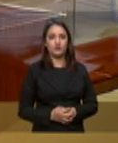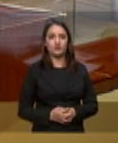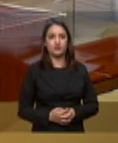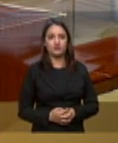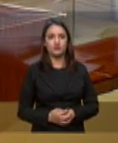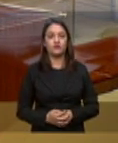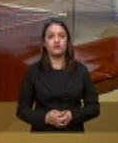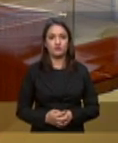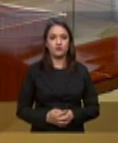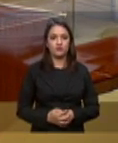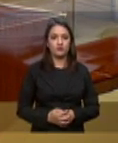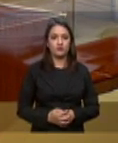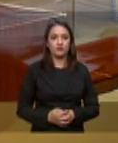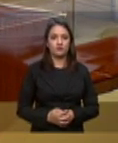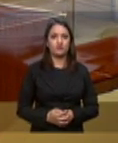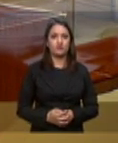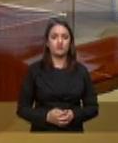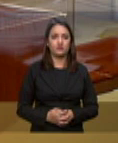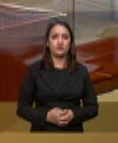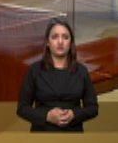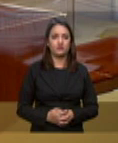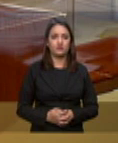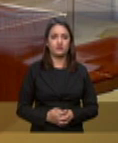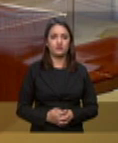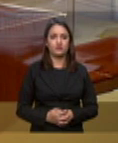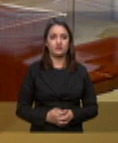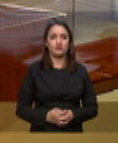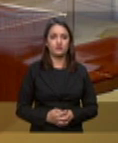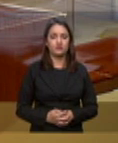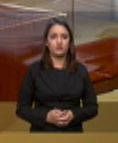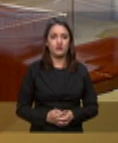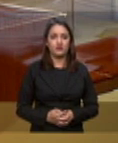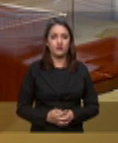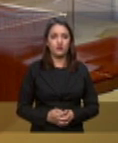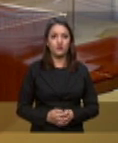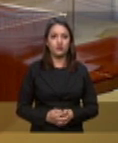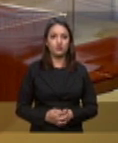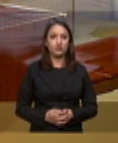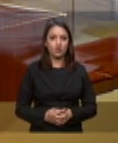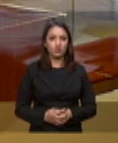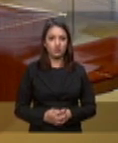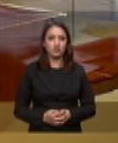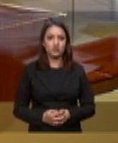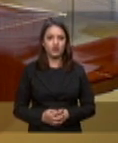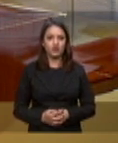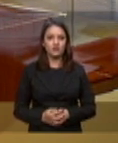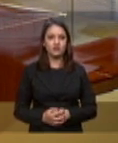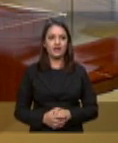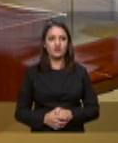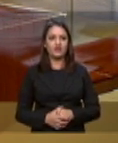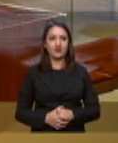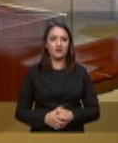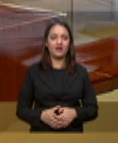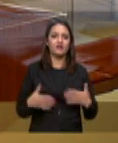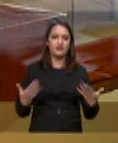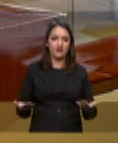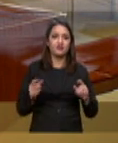entender desse amicus curiae, ao classificar o tipo da ação penal de apropriação